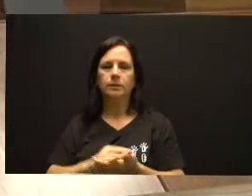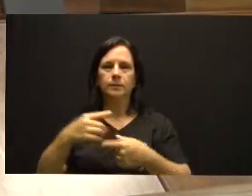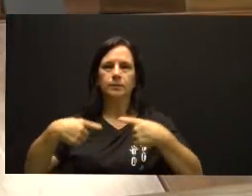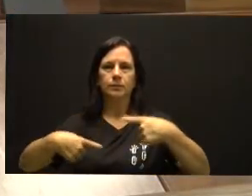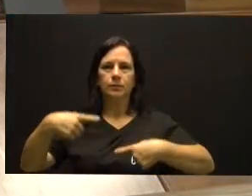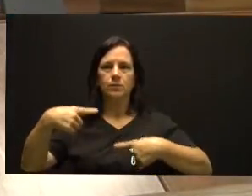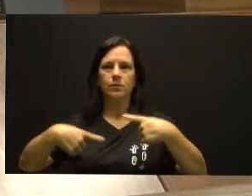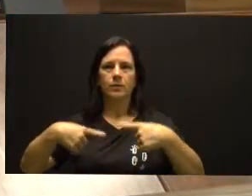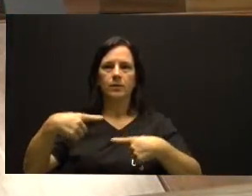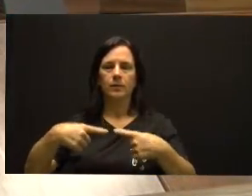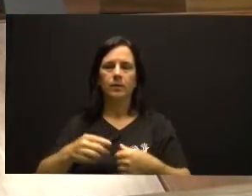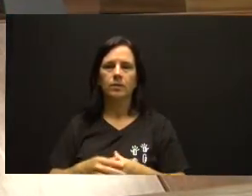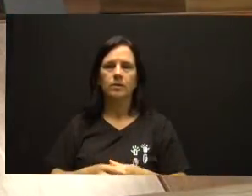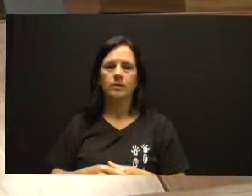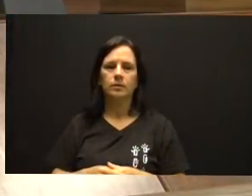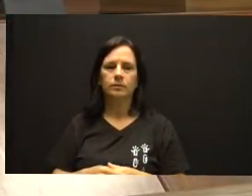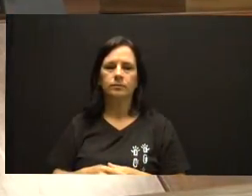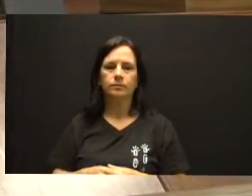discussão, requerimento.